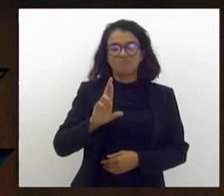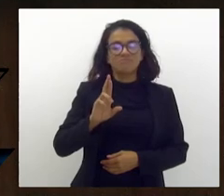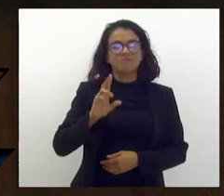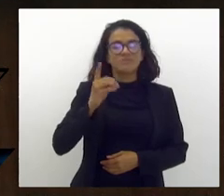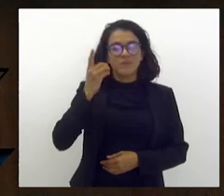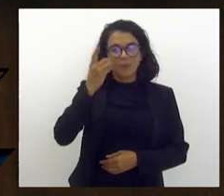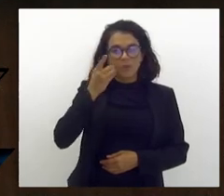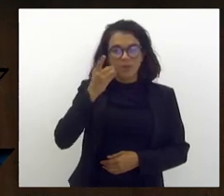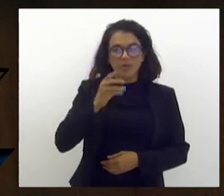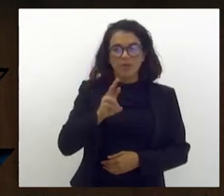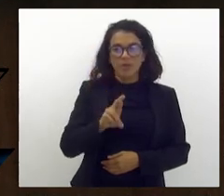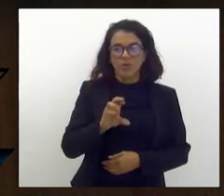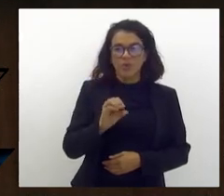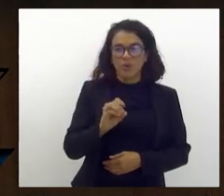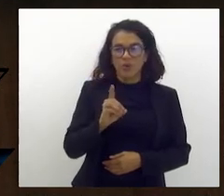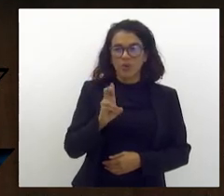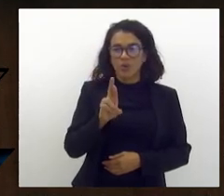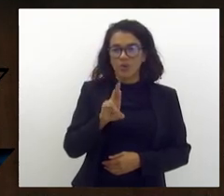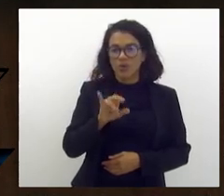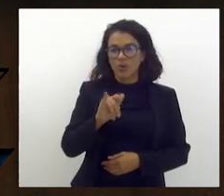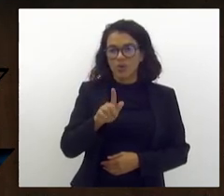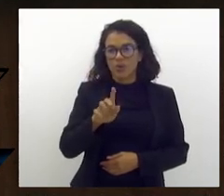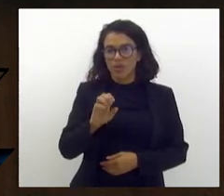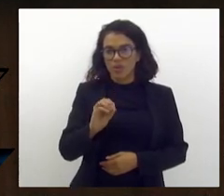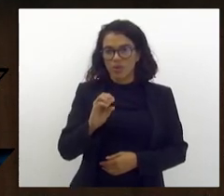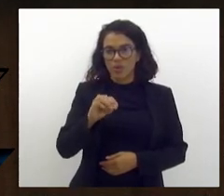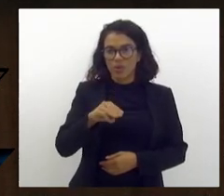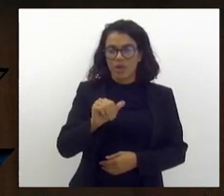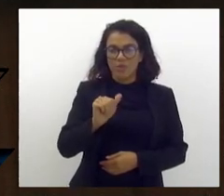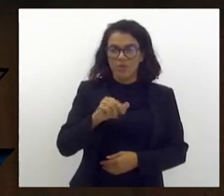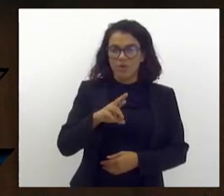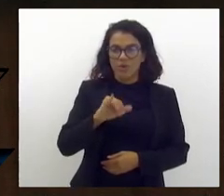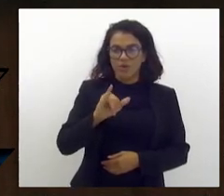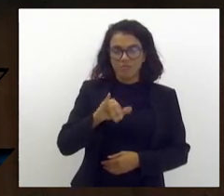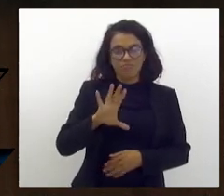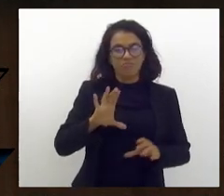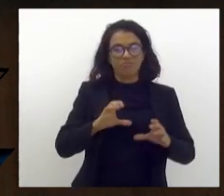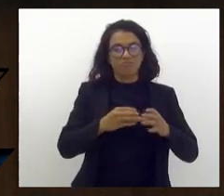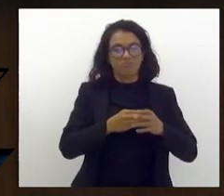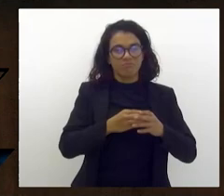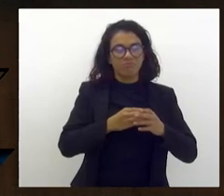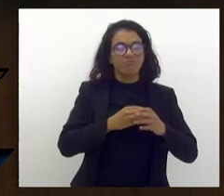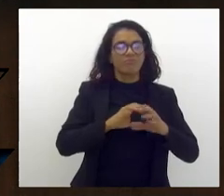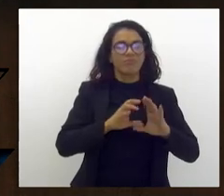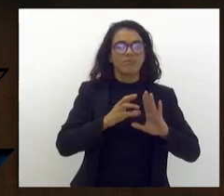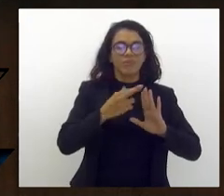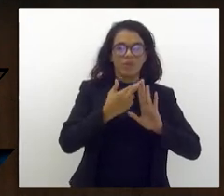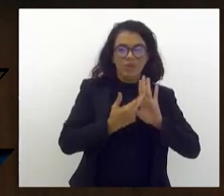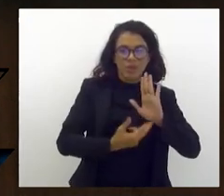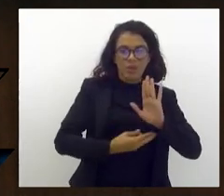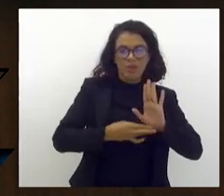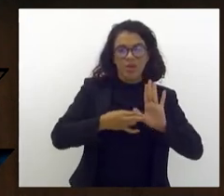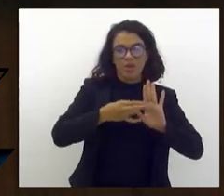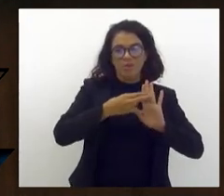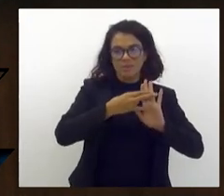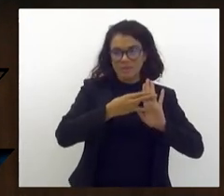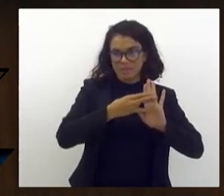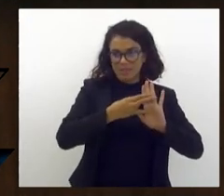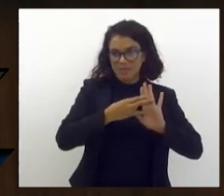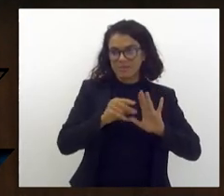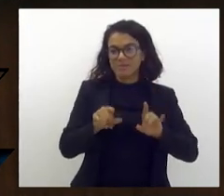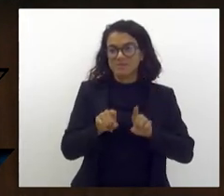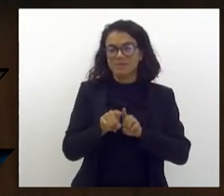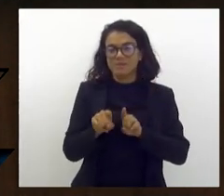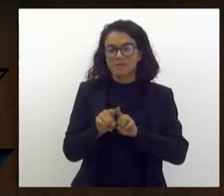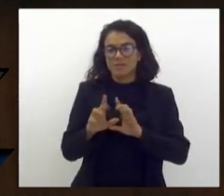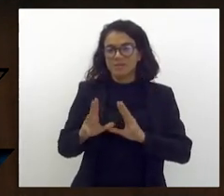Rodrigo Murim, a todos os deputados integrantes da Comissão de Normas Internas, a todos os deputados que